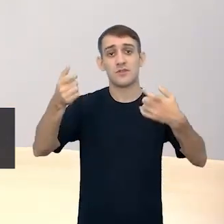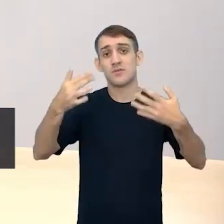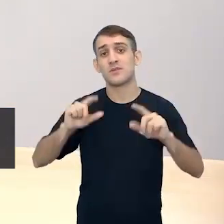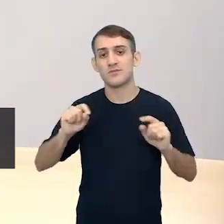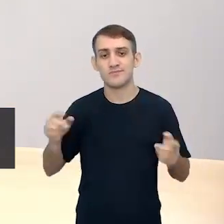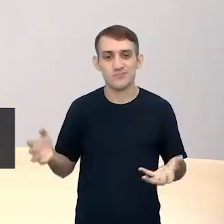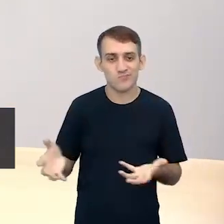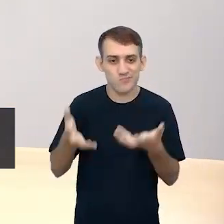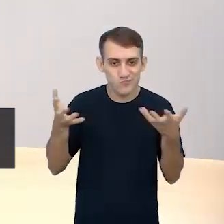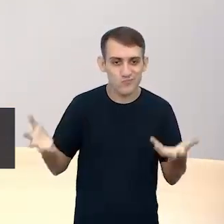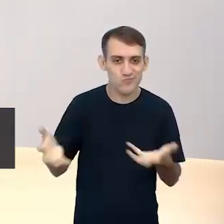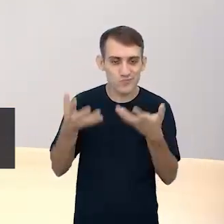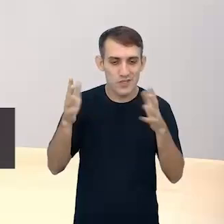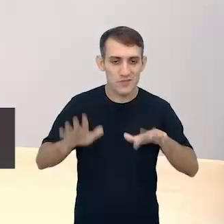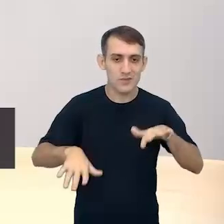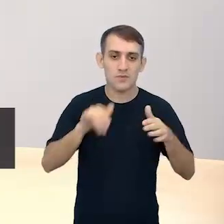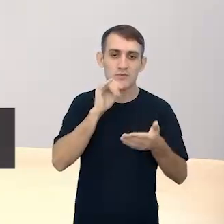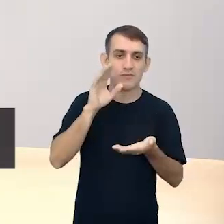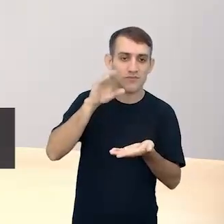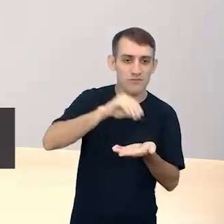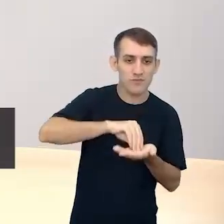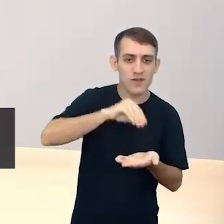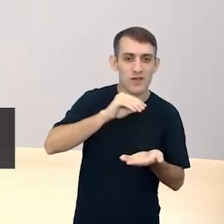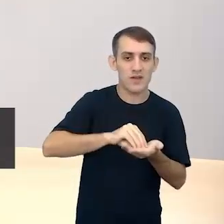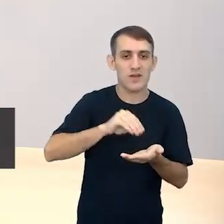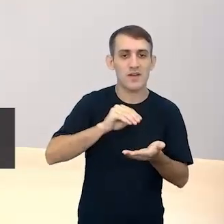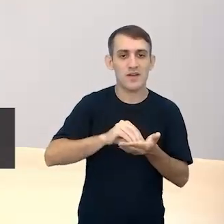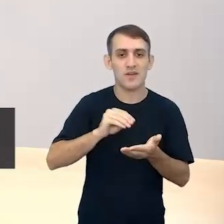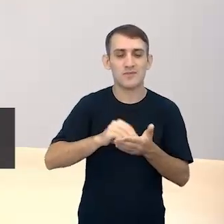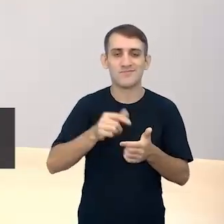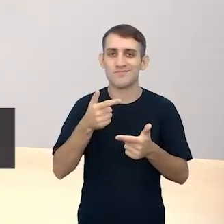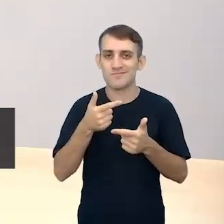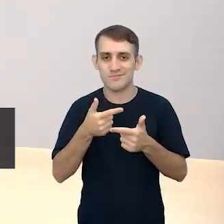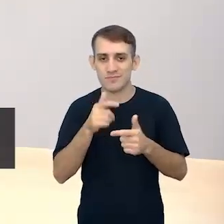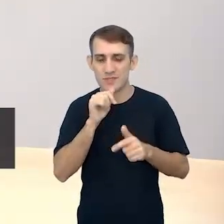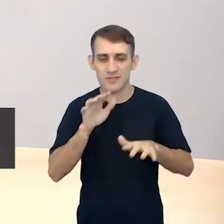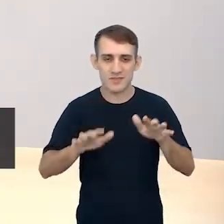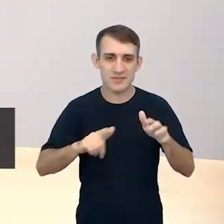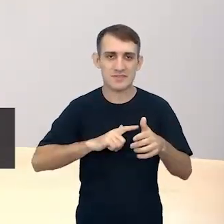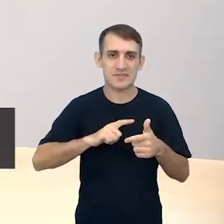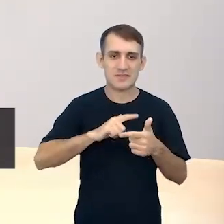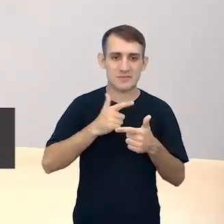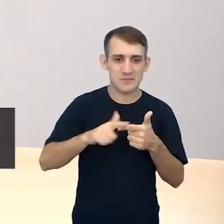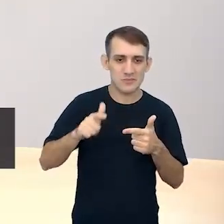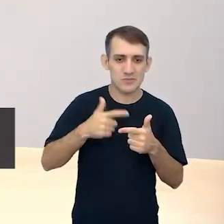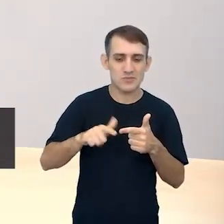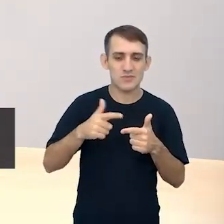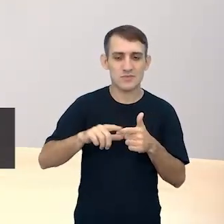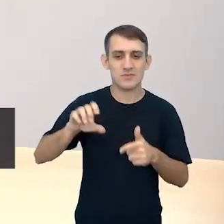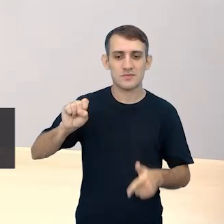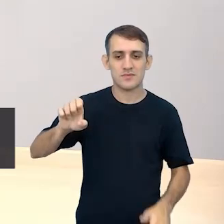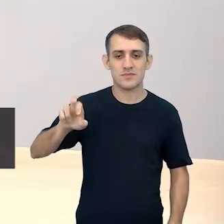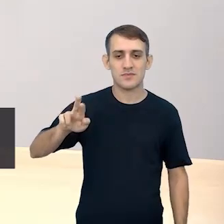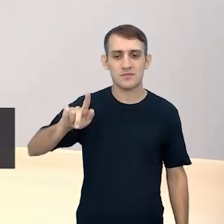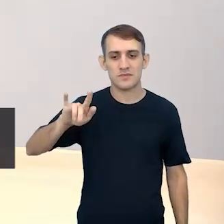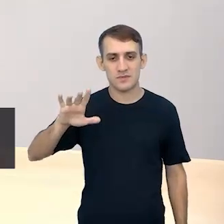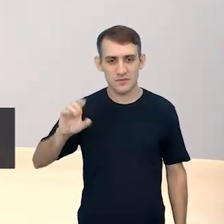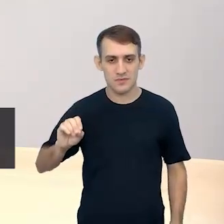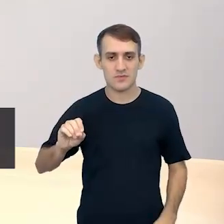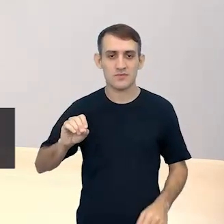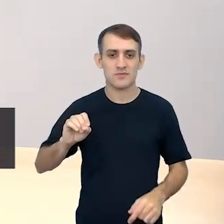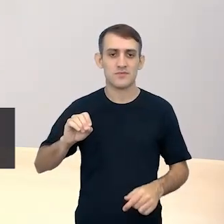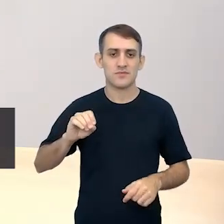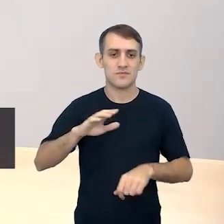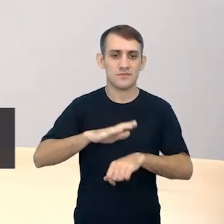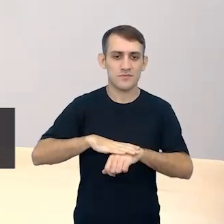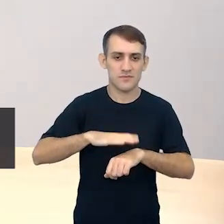incentivos, falta de... O problema dos estereotipos, né? O Sérgio Roberto fala, falta incentivo para que as